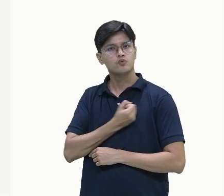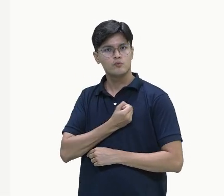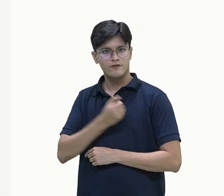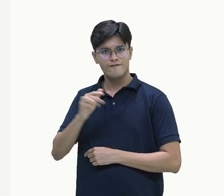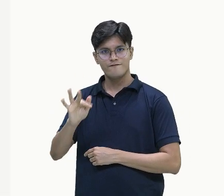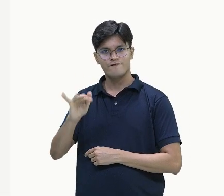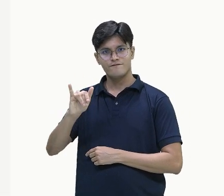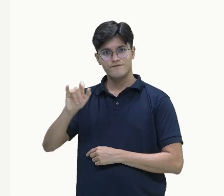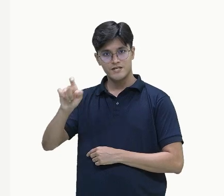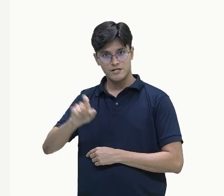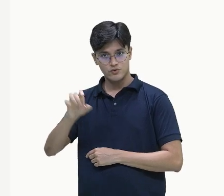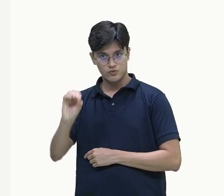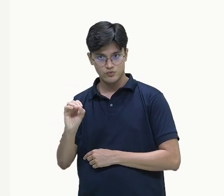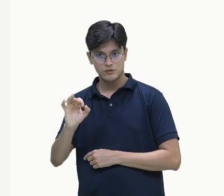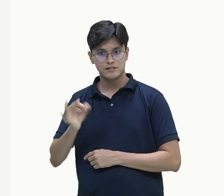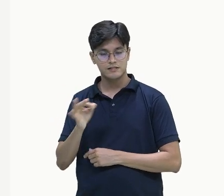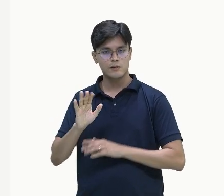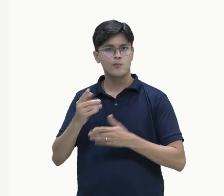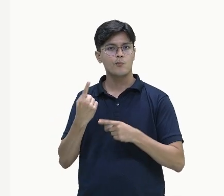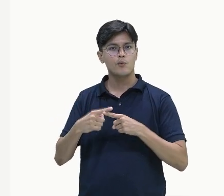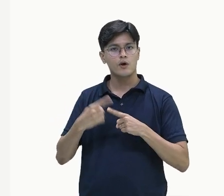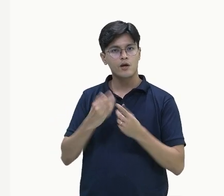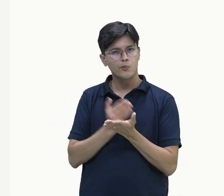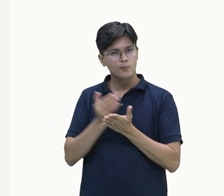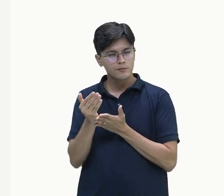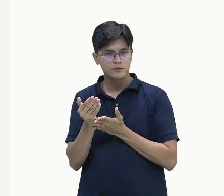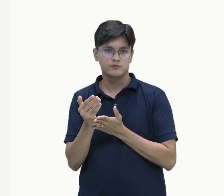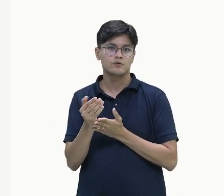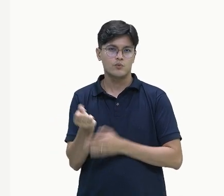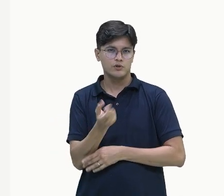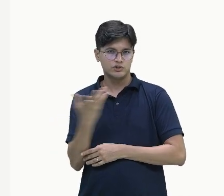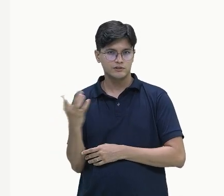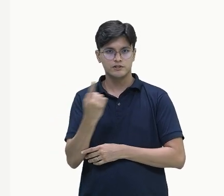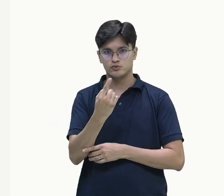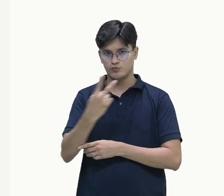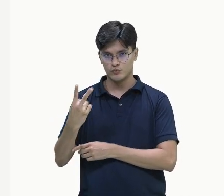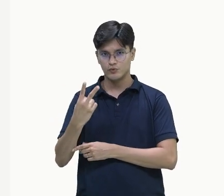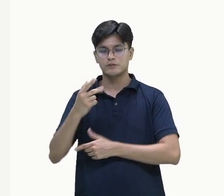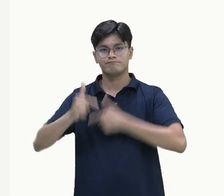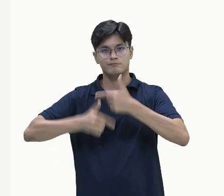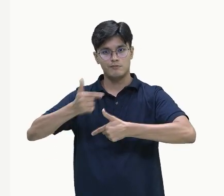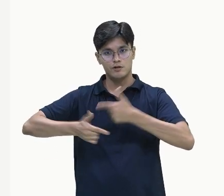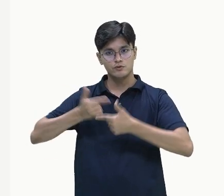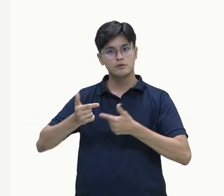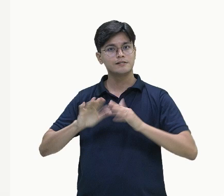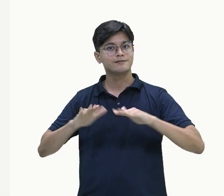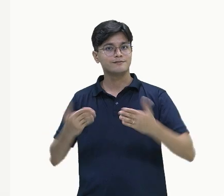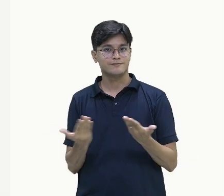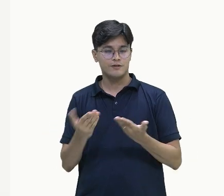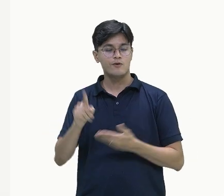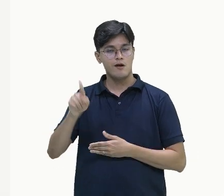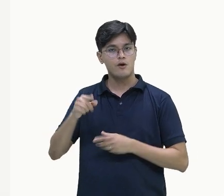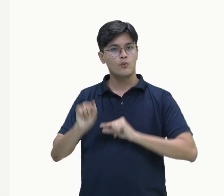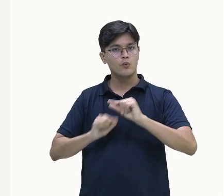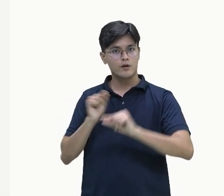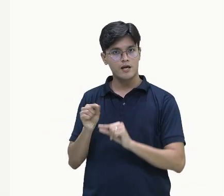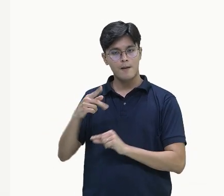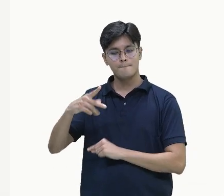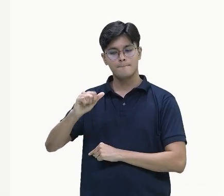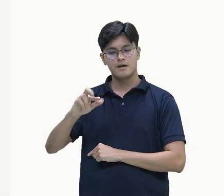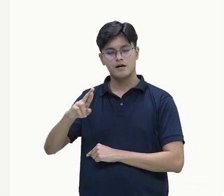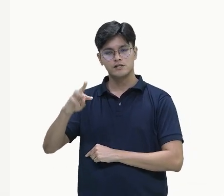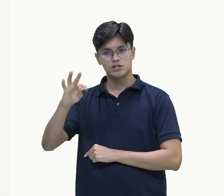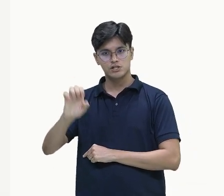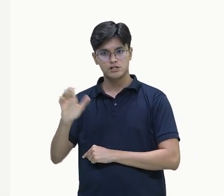começou, tá? Iniciou com 12 trabalhadores. Então, esse número aí é a parte fixa. Então, a gente modela isso da seguinte